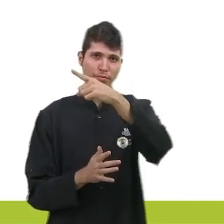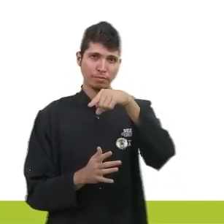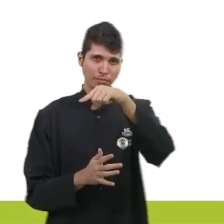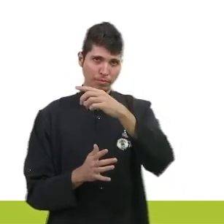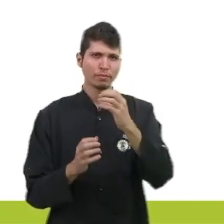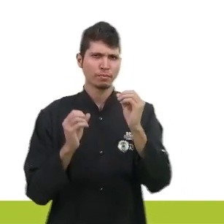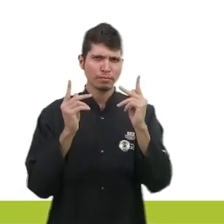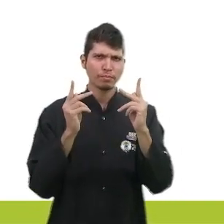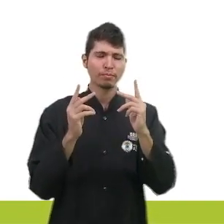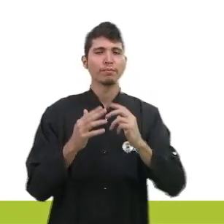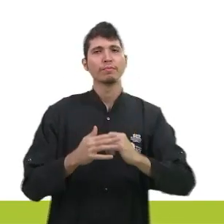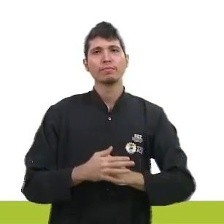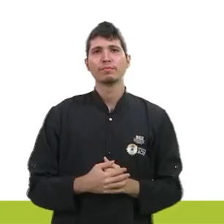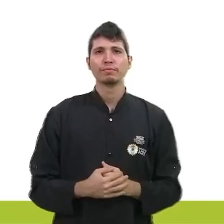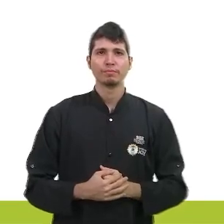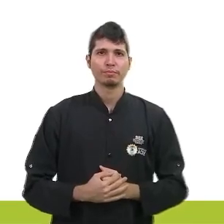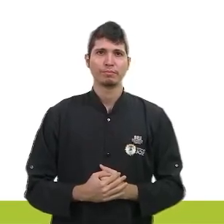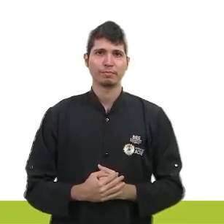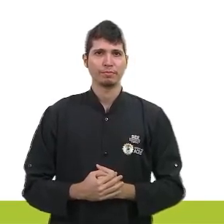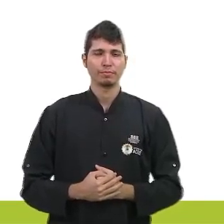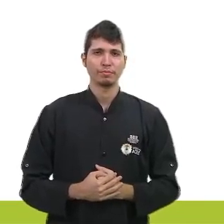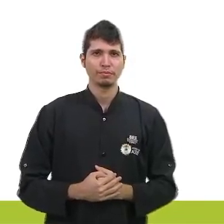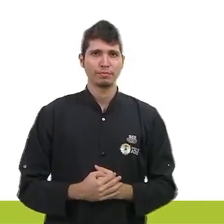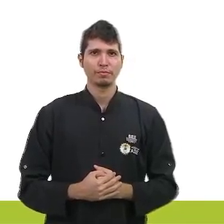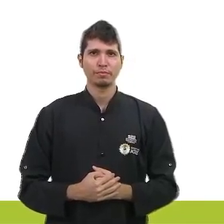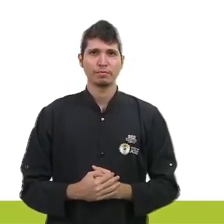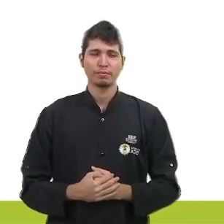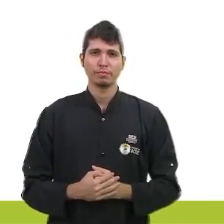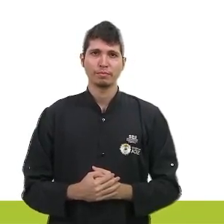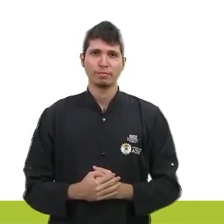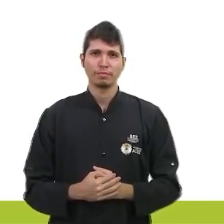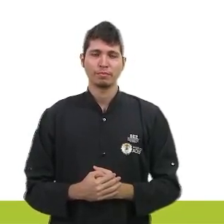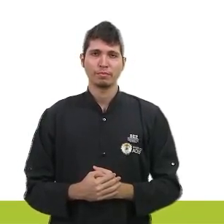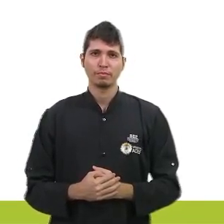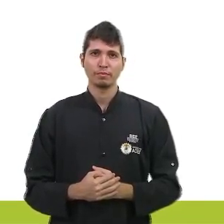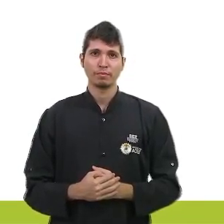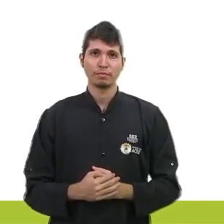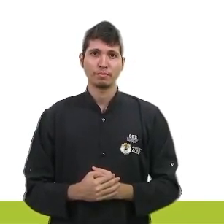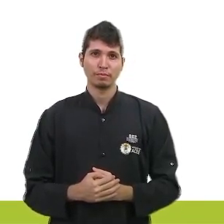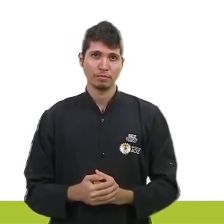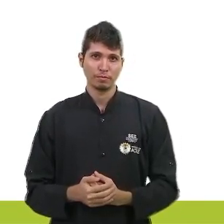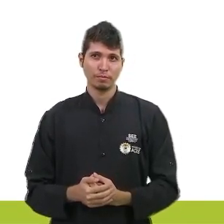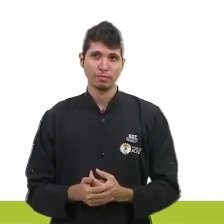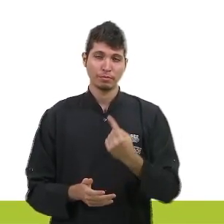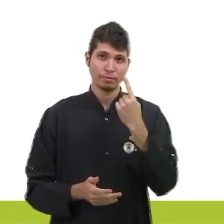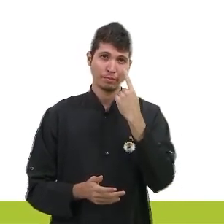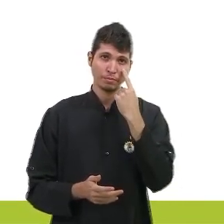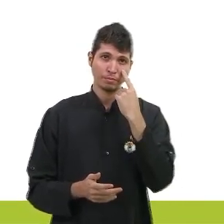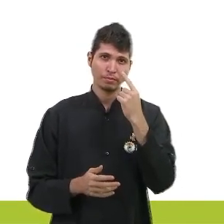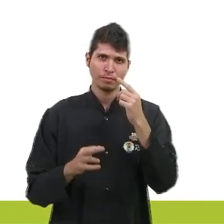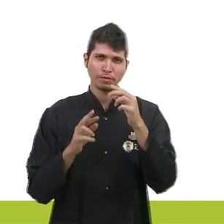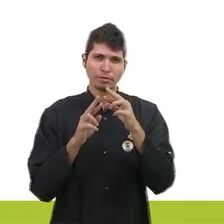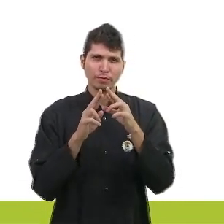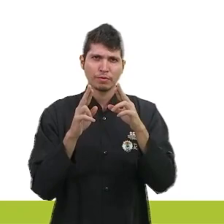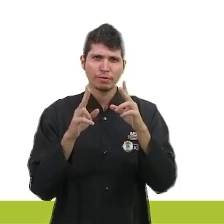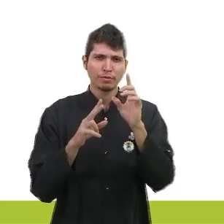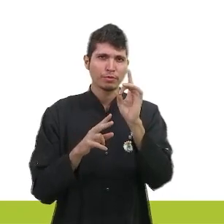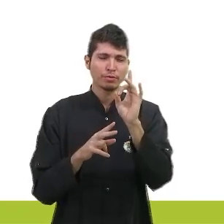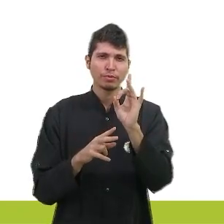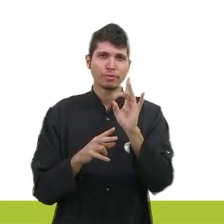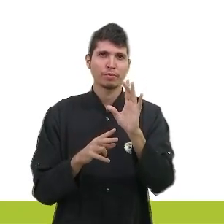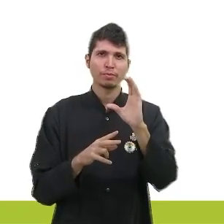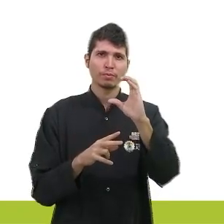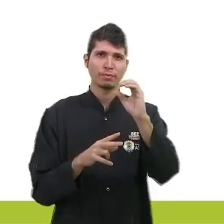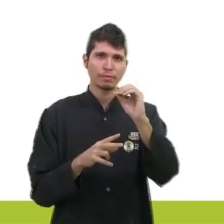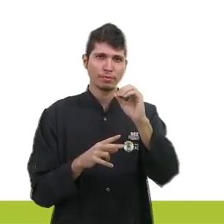Ok? Então, nós somos capazes de observar que a única coisa que muda é aqui no cosseno. O cosseno muda o sinal,